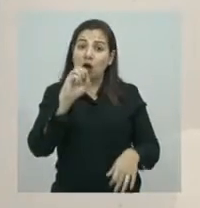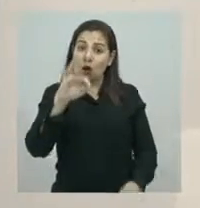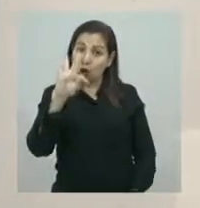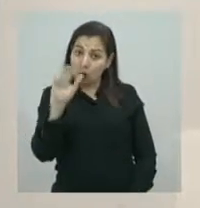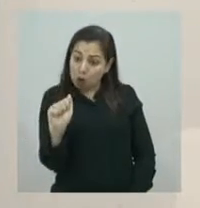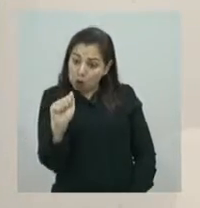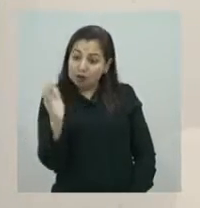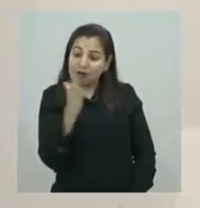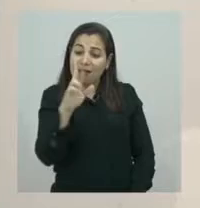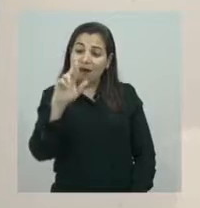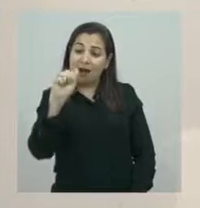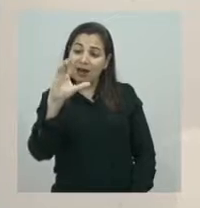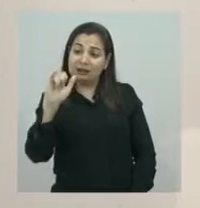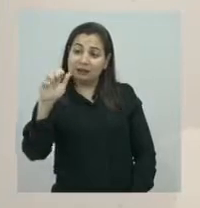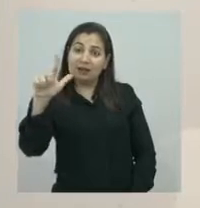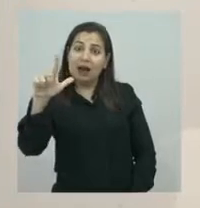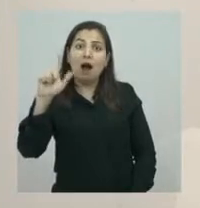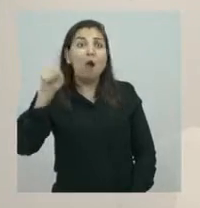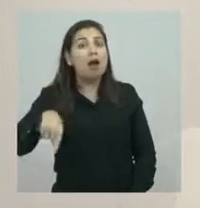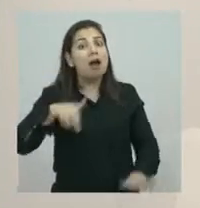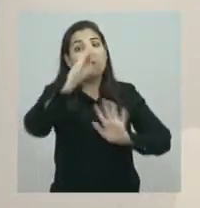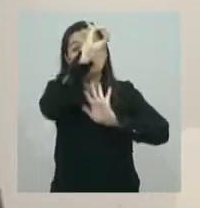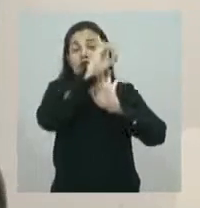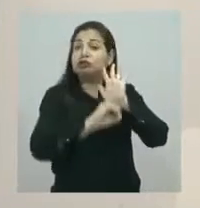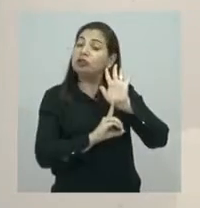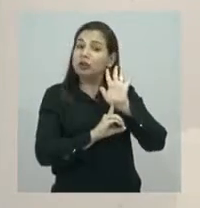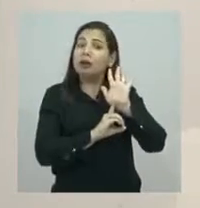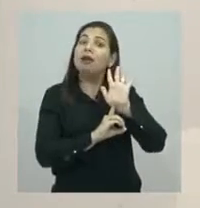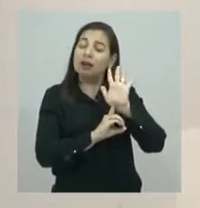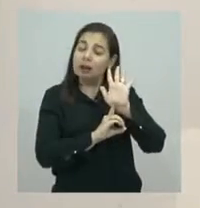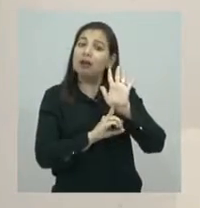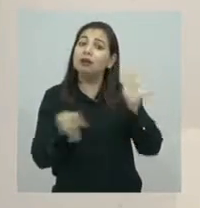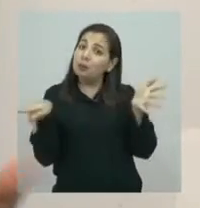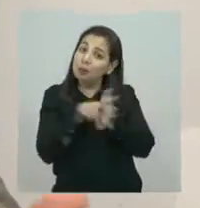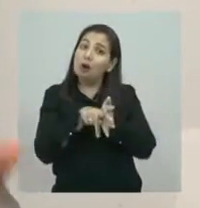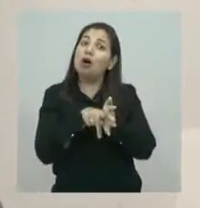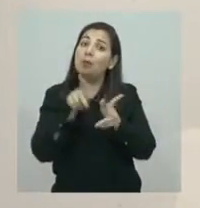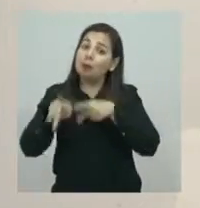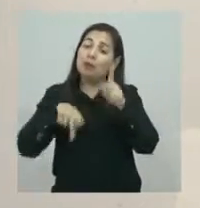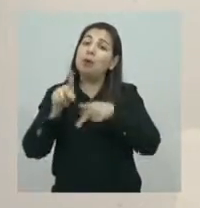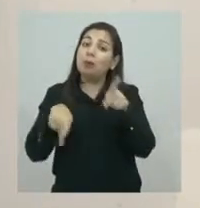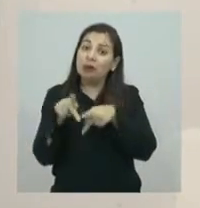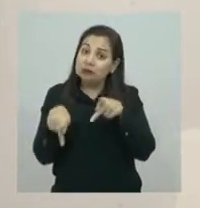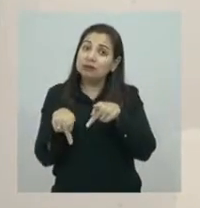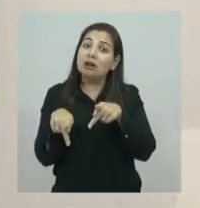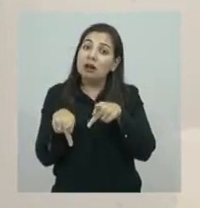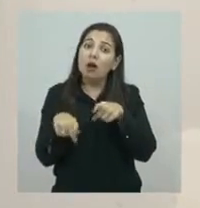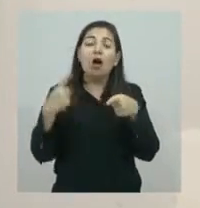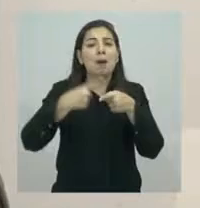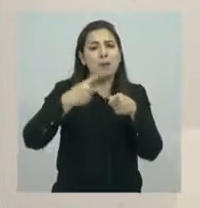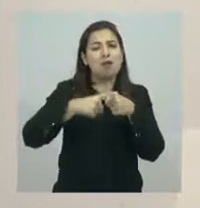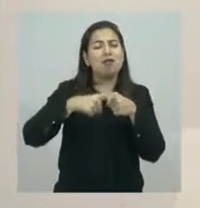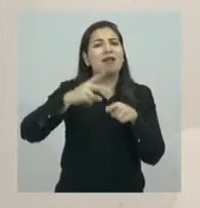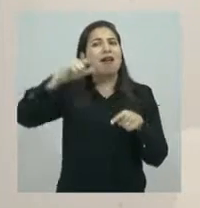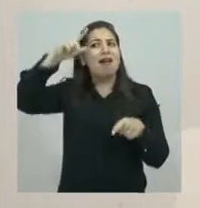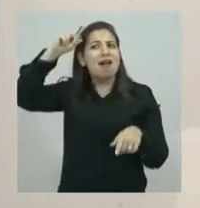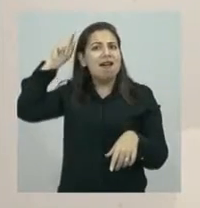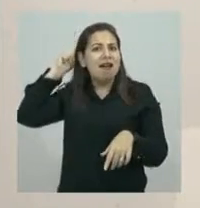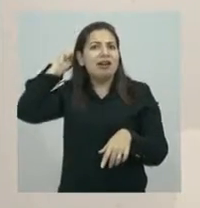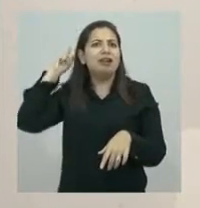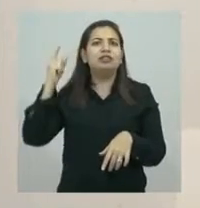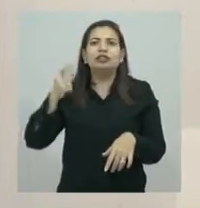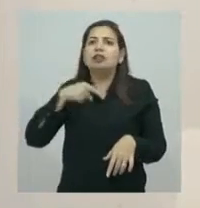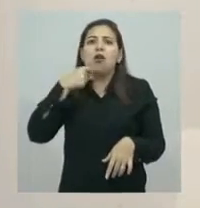uma reparação. É um direito que foi negado durante muitos anos que agora o Estado tem uma forma